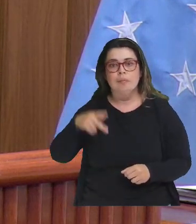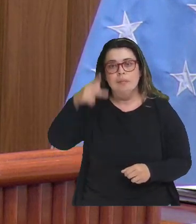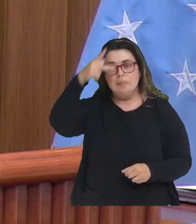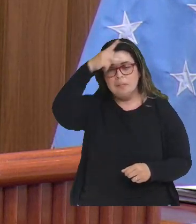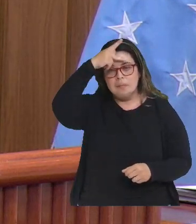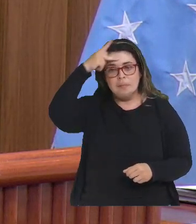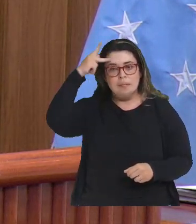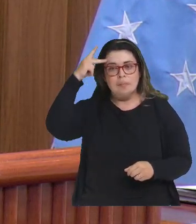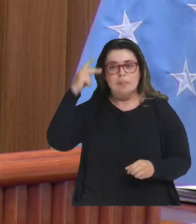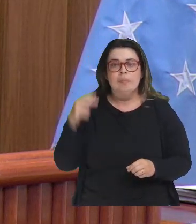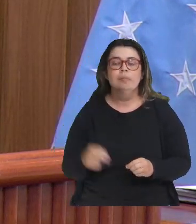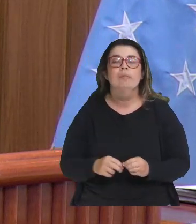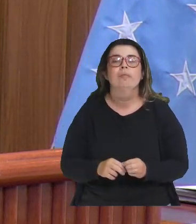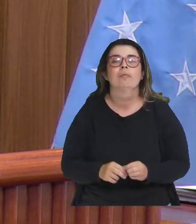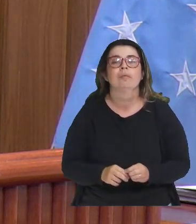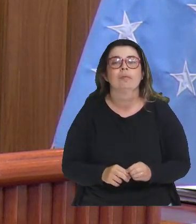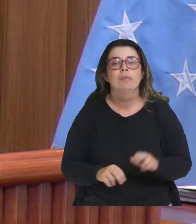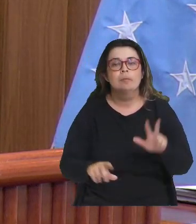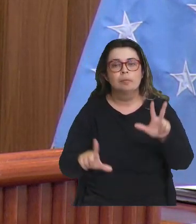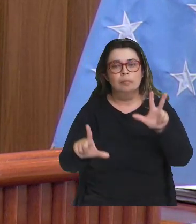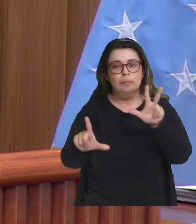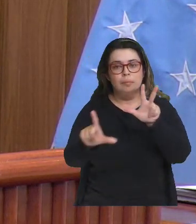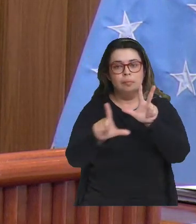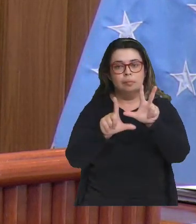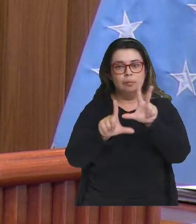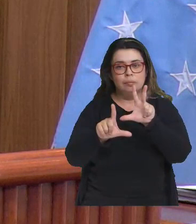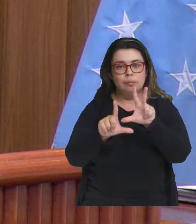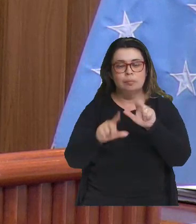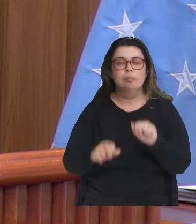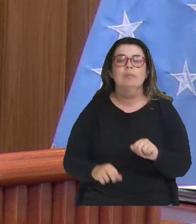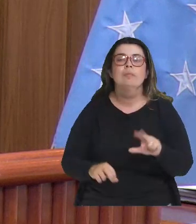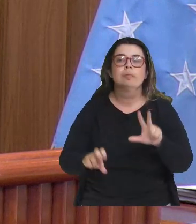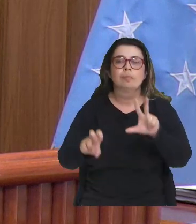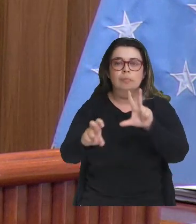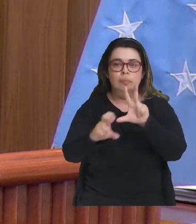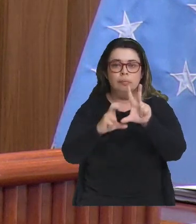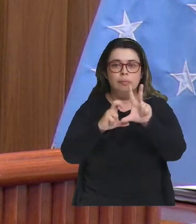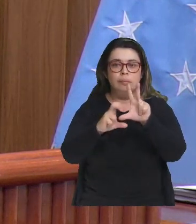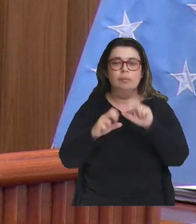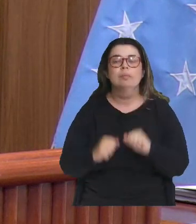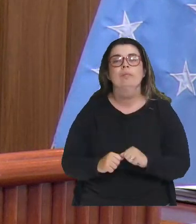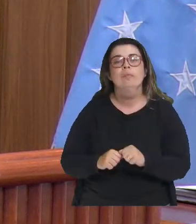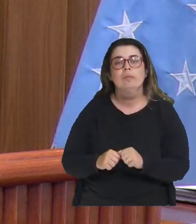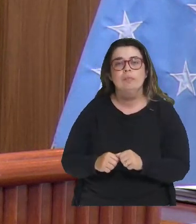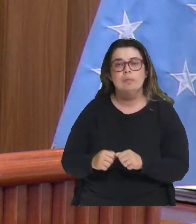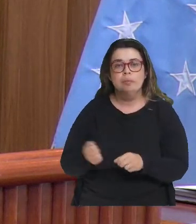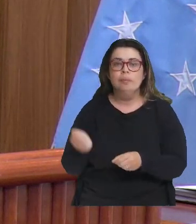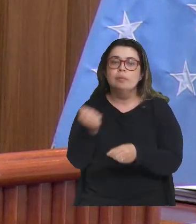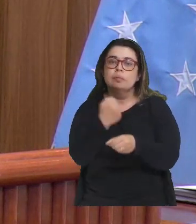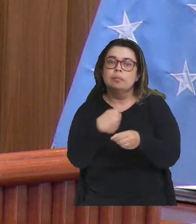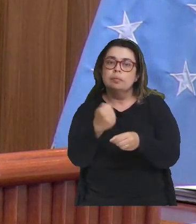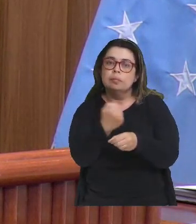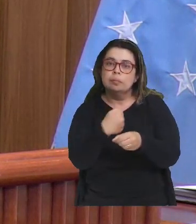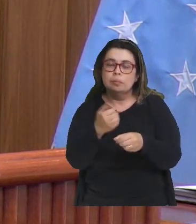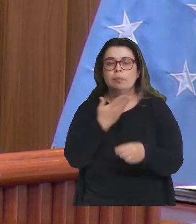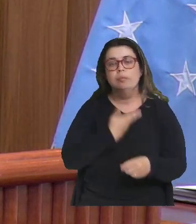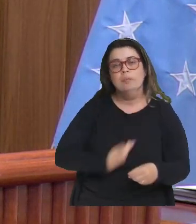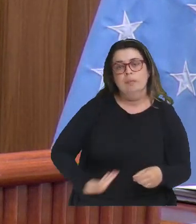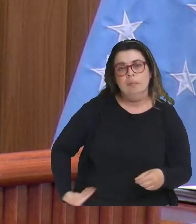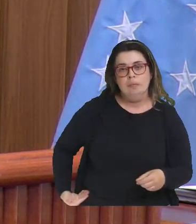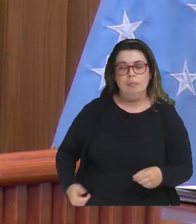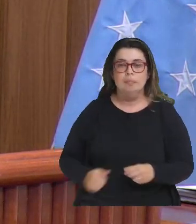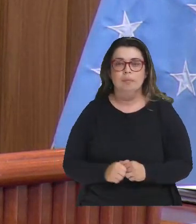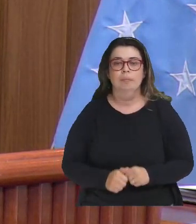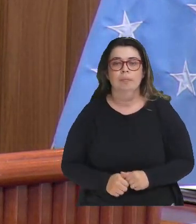que trabalharam para viabilizar a construção ou reforma de obras públicas inauguradas à época